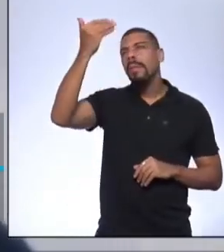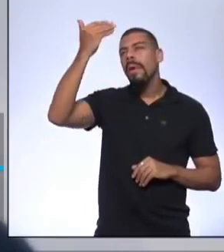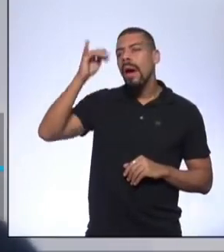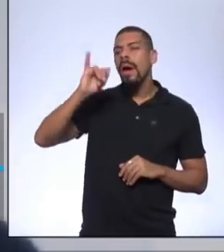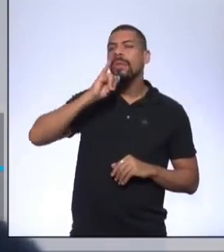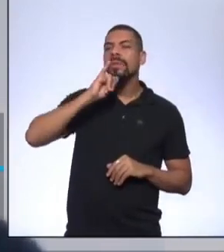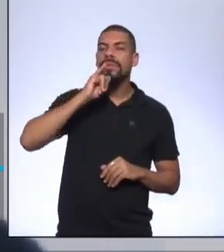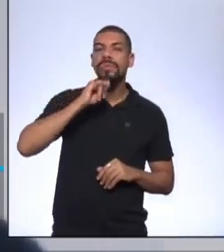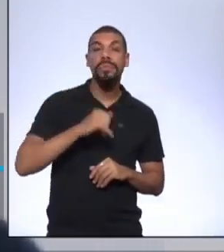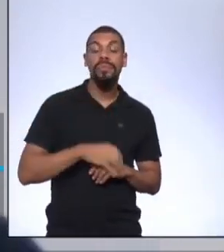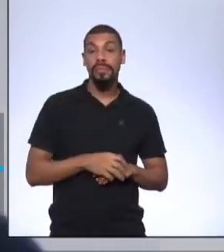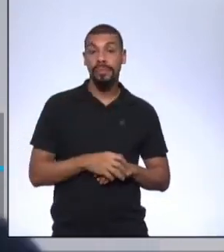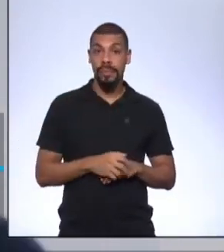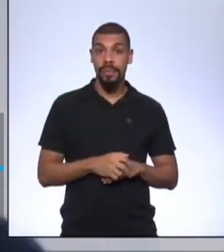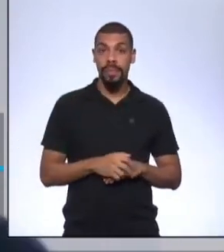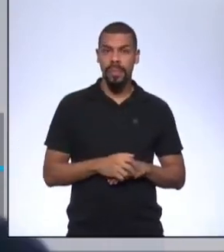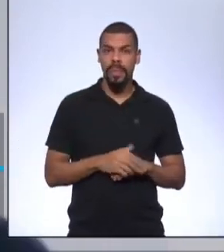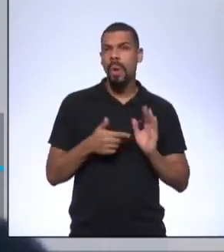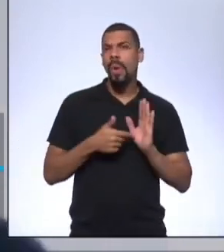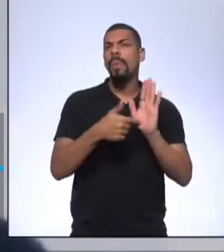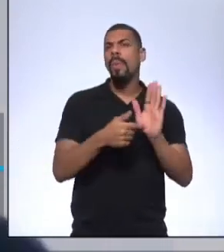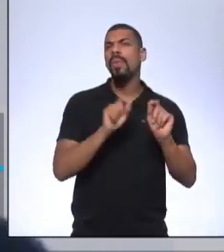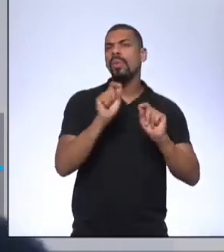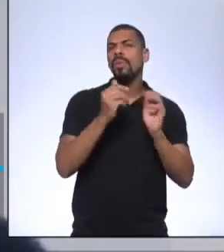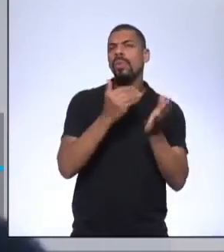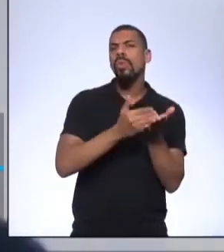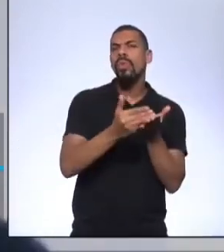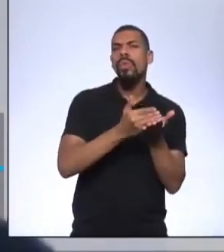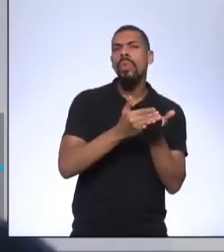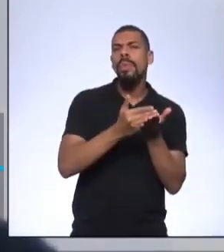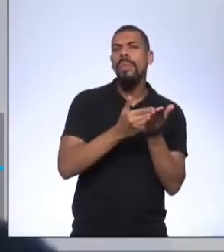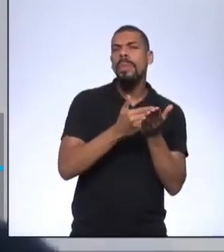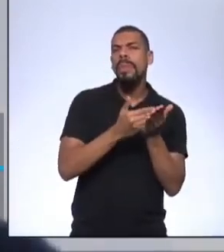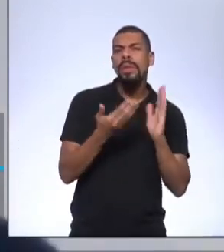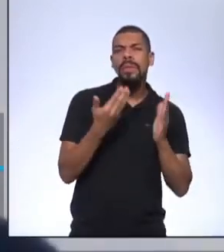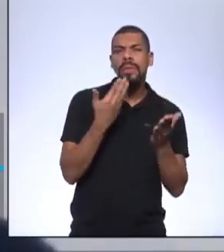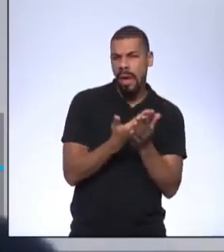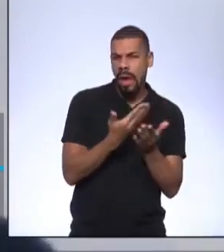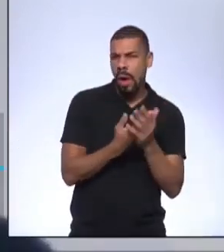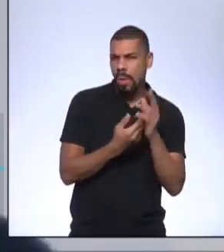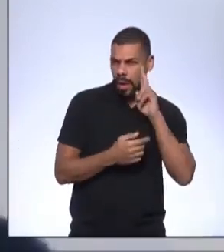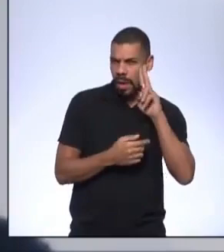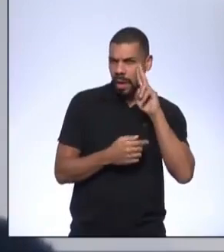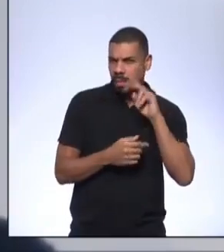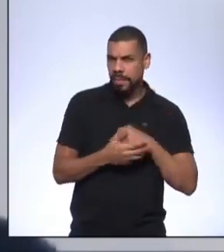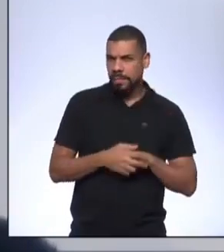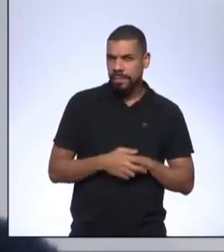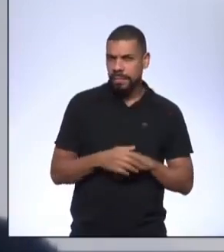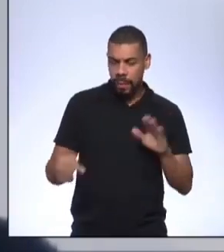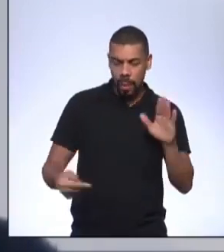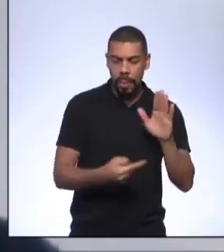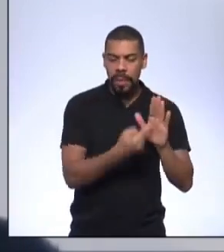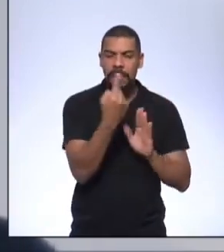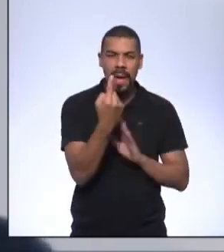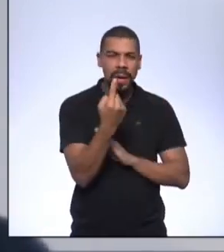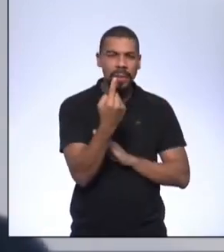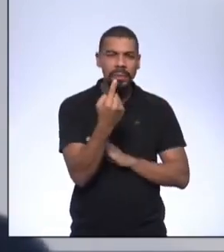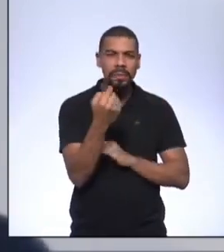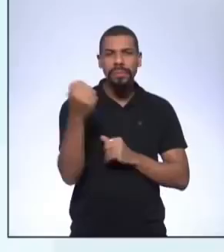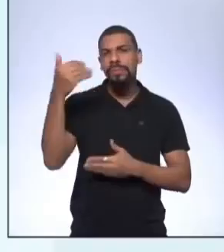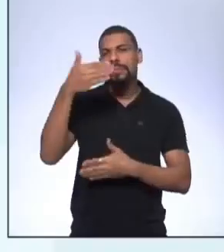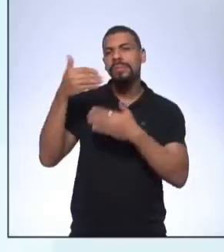da figura ali mostrada no começo da aula, né? Vamos voltar agora lá no slide 9 de novo. Quem